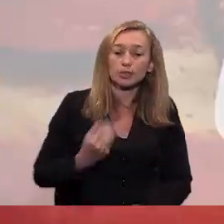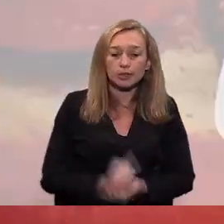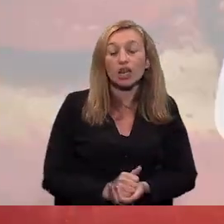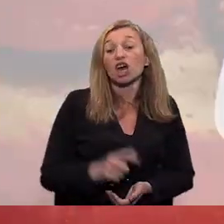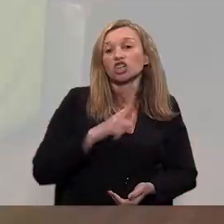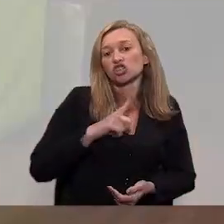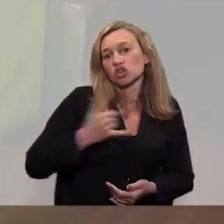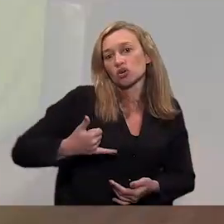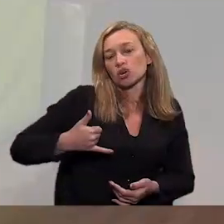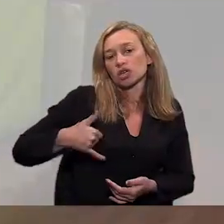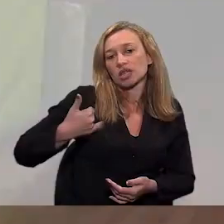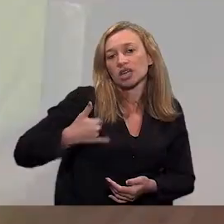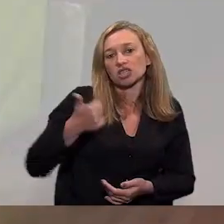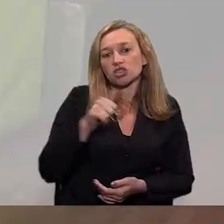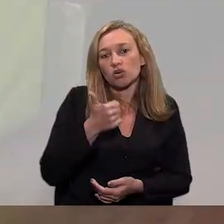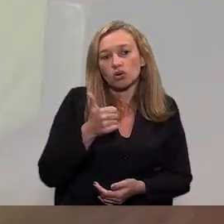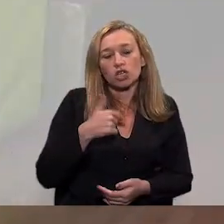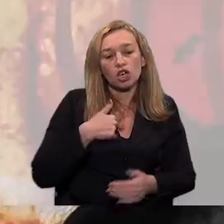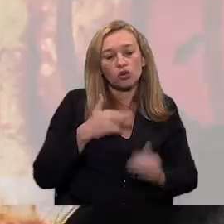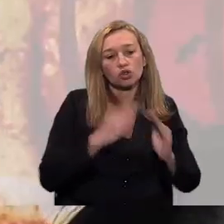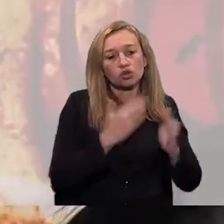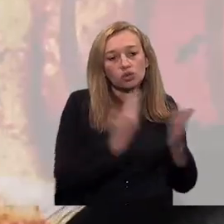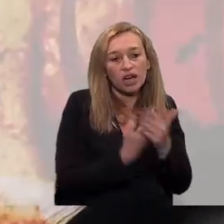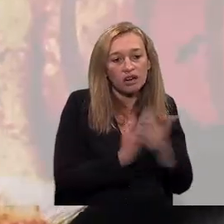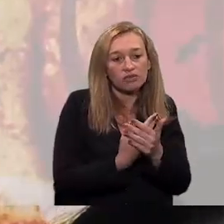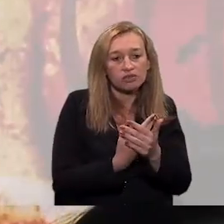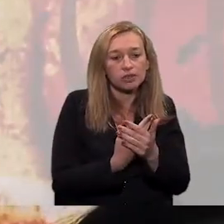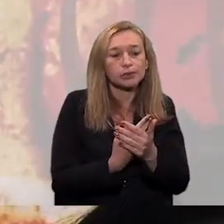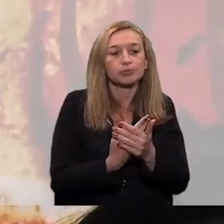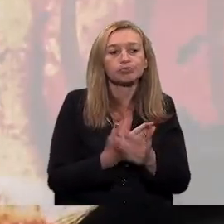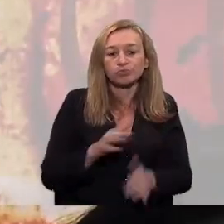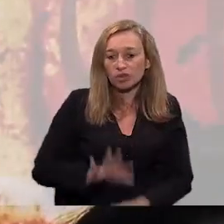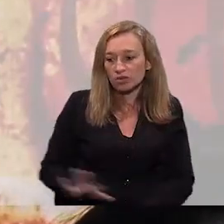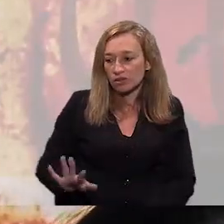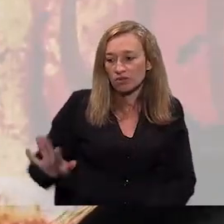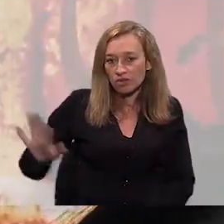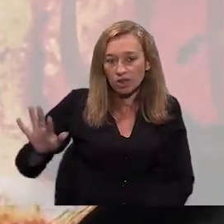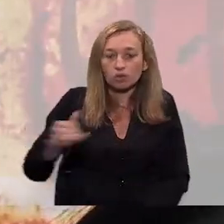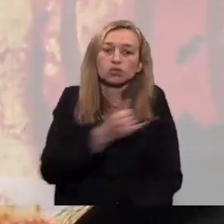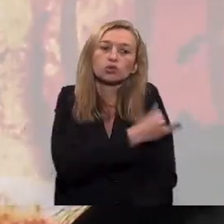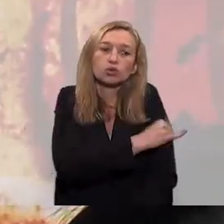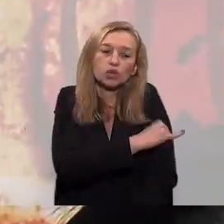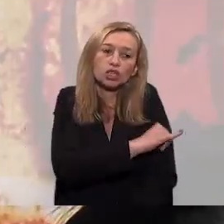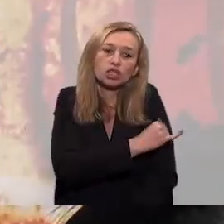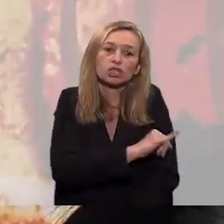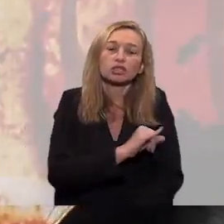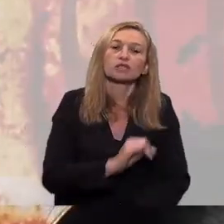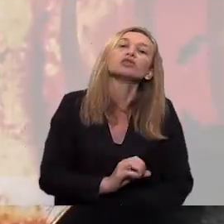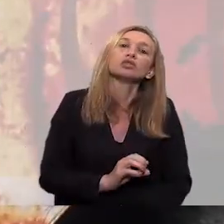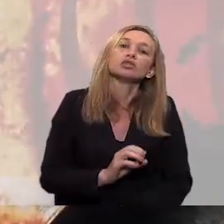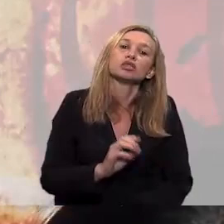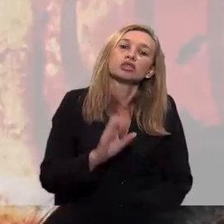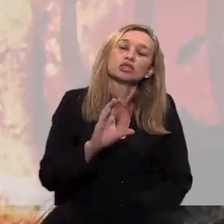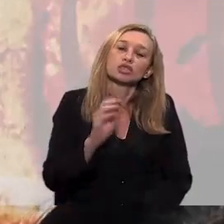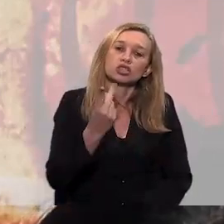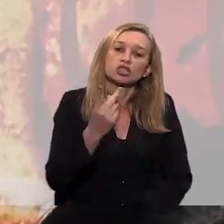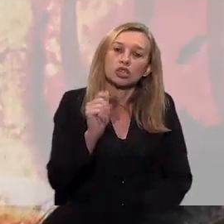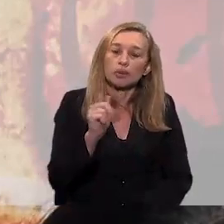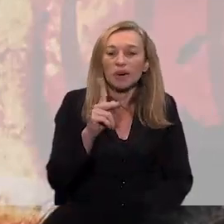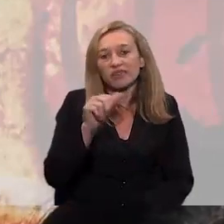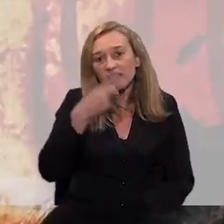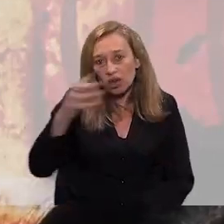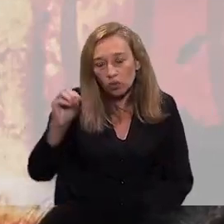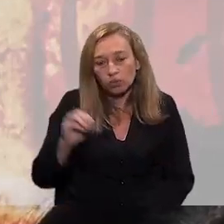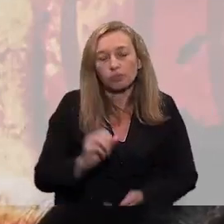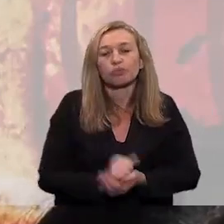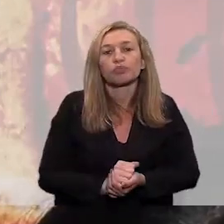aí na sua vida. Quando eu tinha 11 anos, eu estudava numa escola que é no subúrbio do Rio, dentro de uma comunidade,